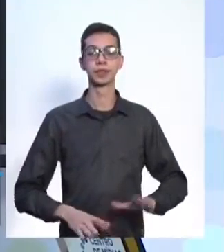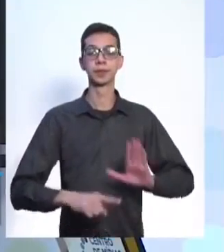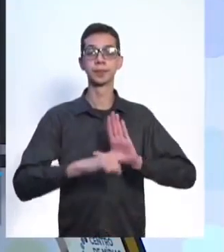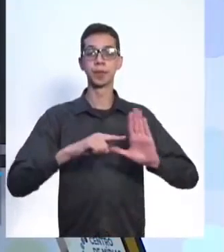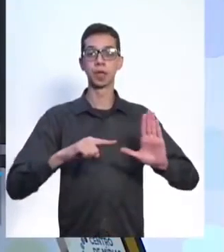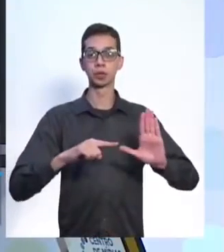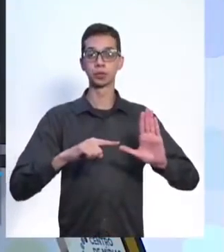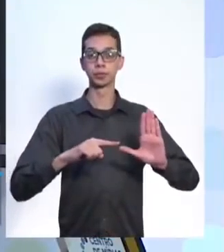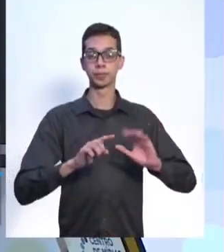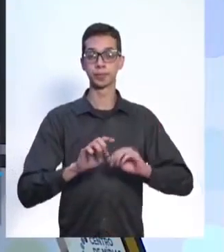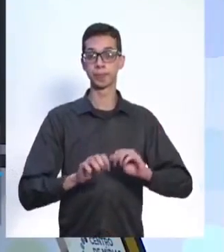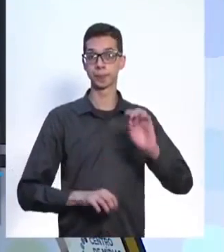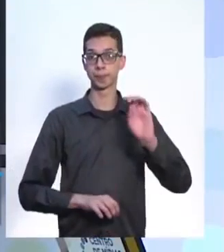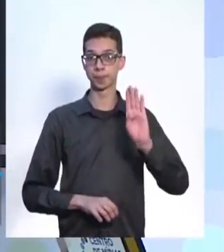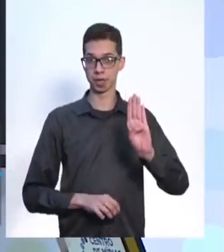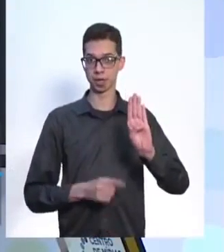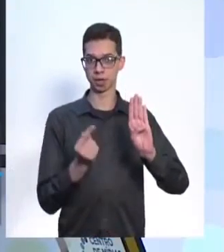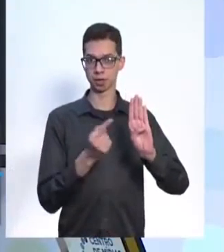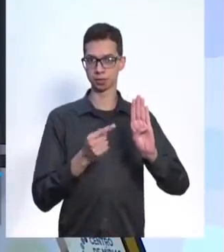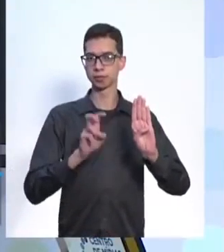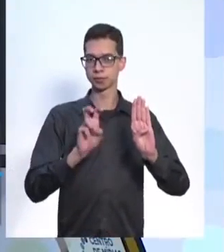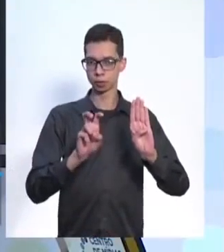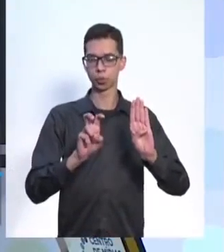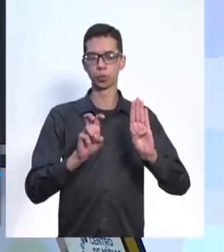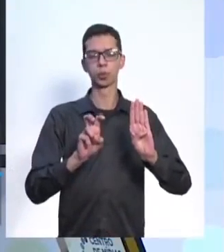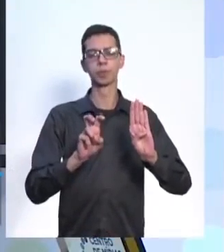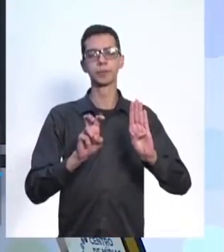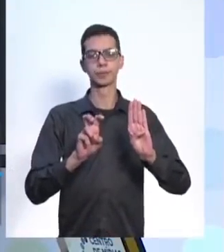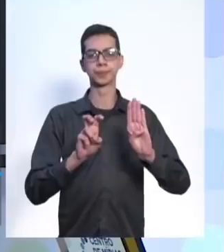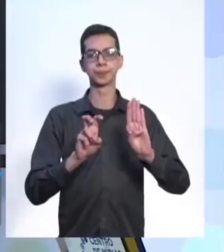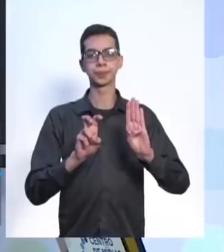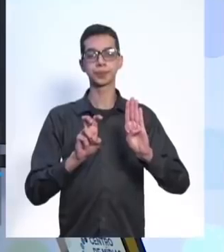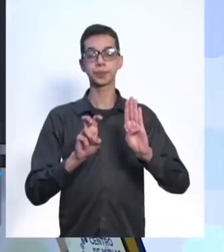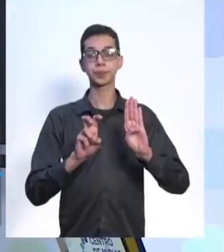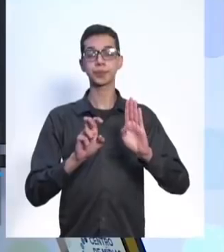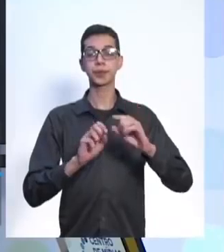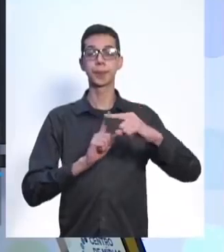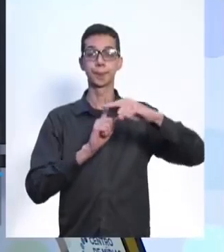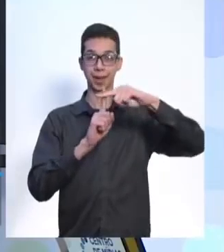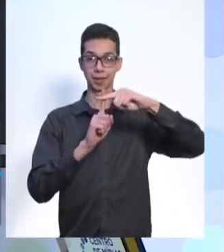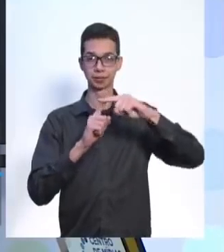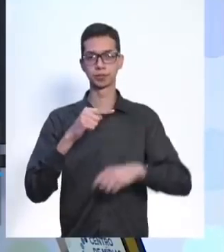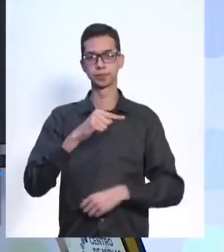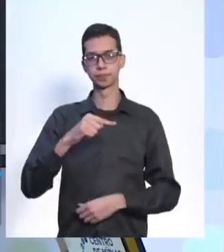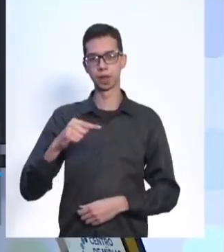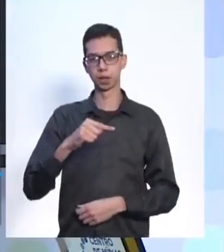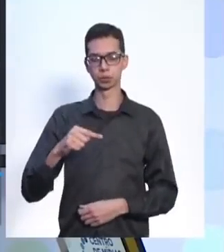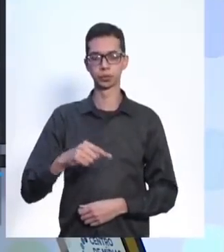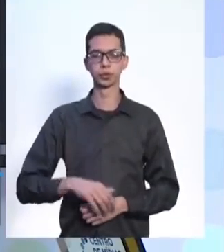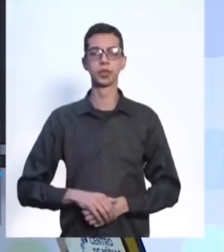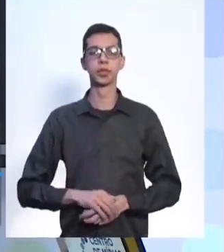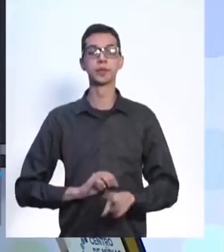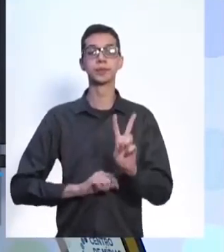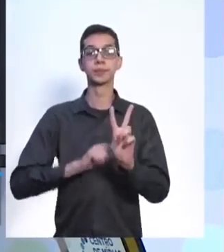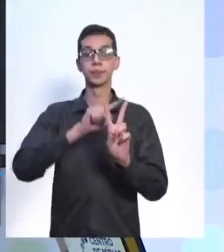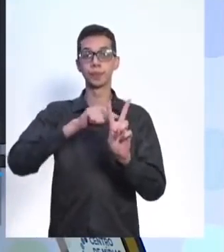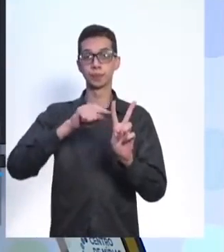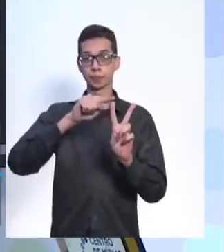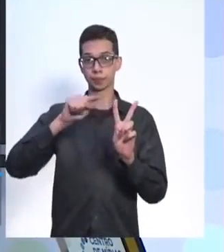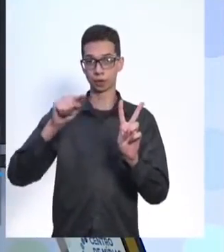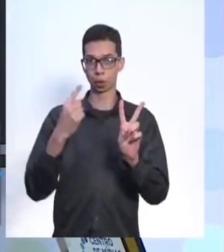b, que é 5, mais ou menos raiz quadrada do delta, que é 1,